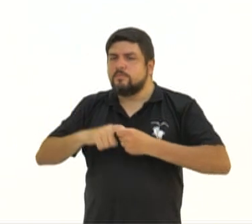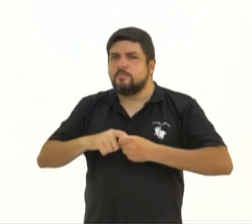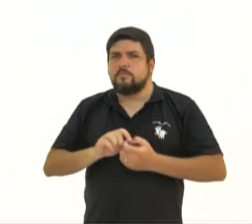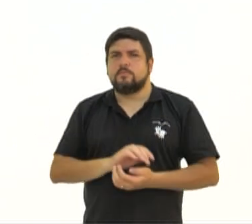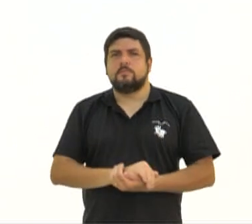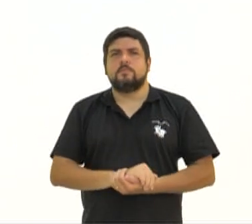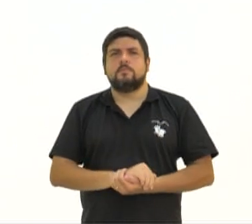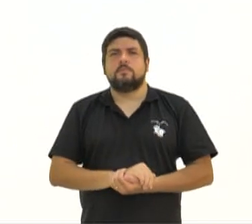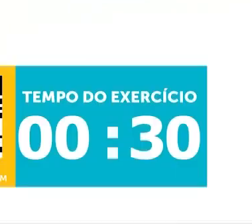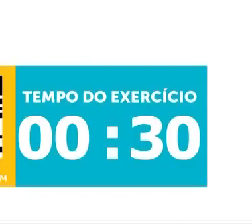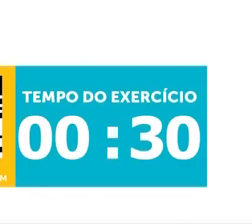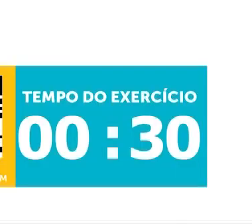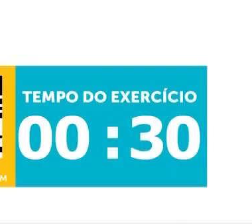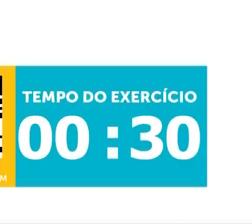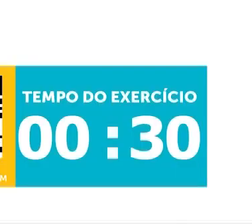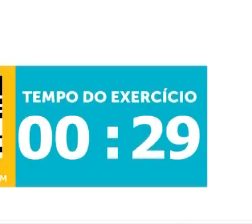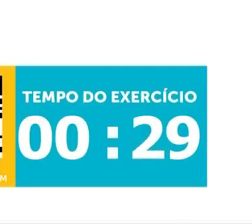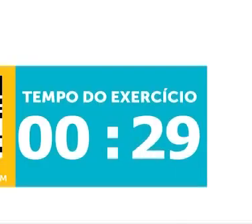correção.